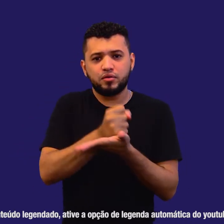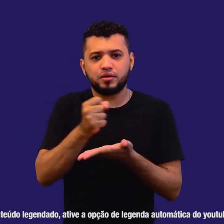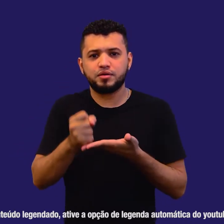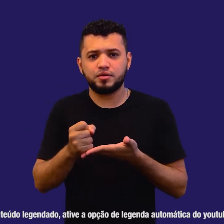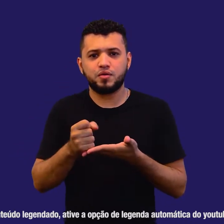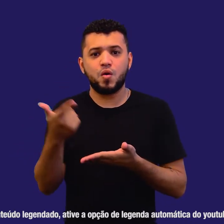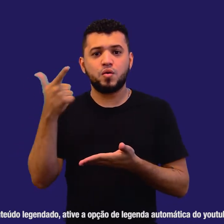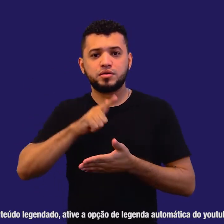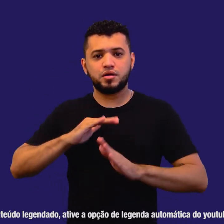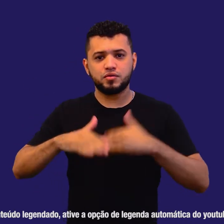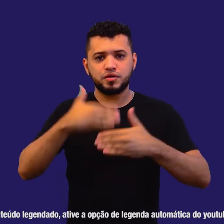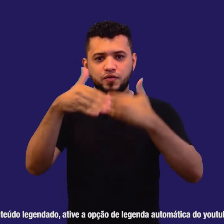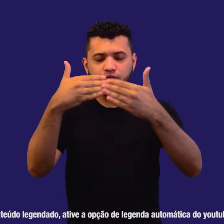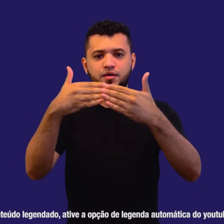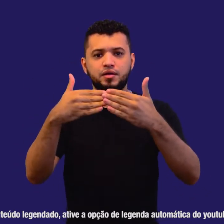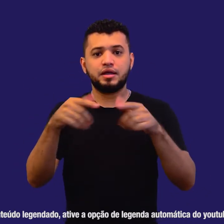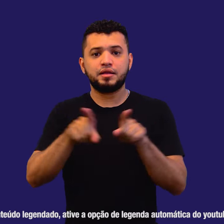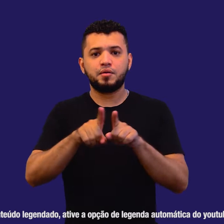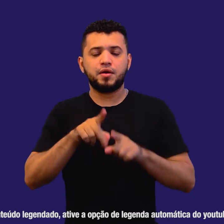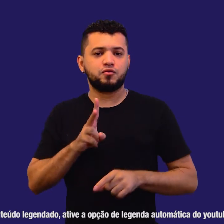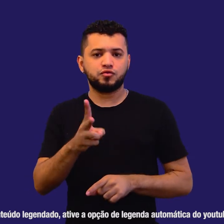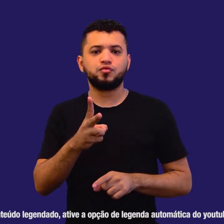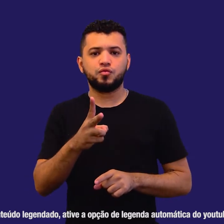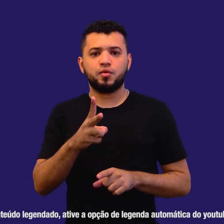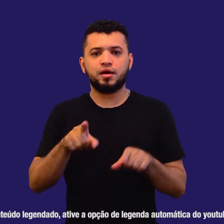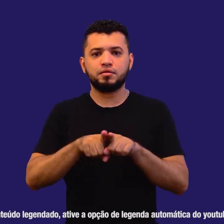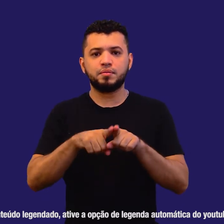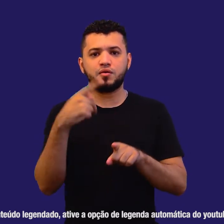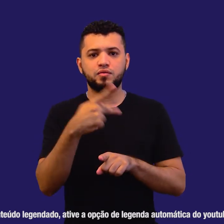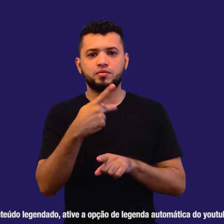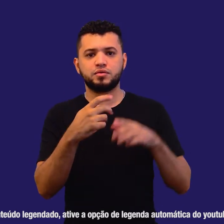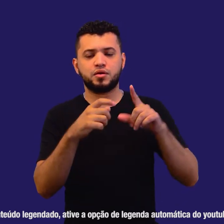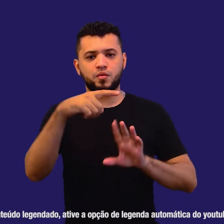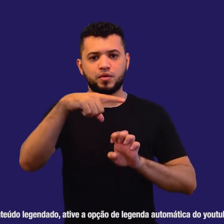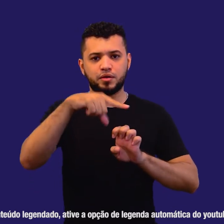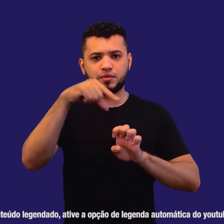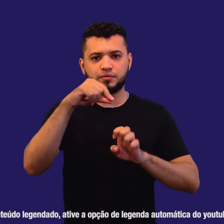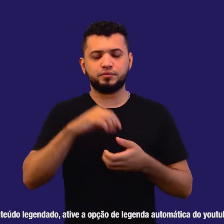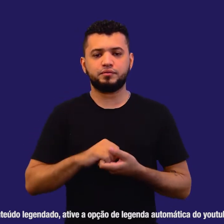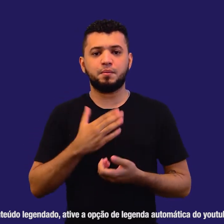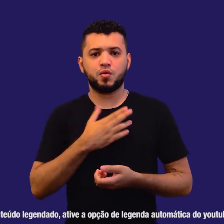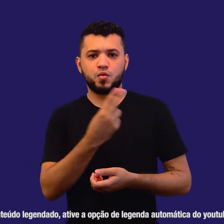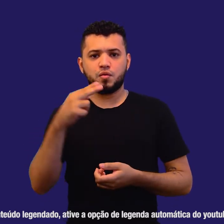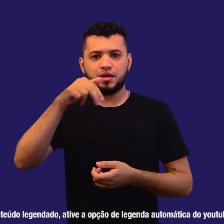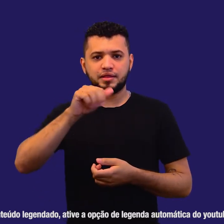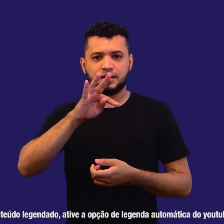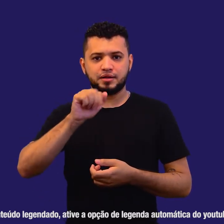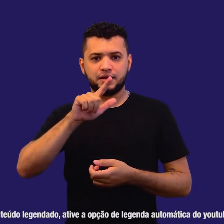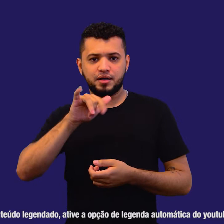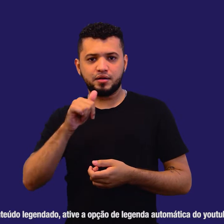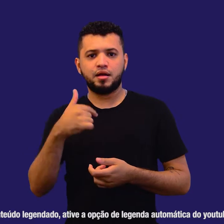permitindo o desenvolvimento ou até mesmo a sobrevivência de um negócio. Eu sou Natália Jael e para conversar sobre esse assunto,